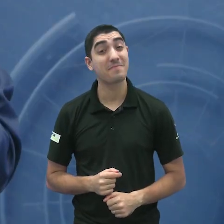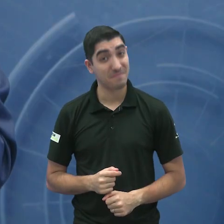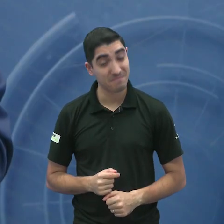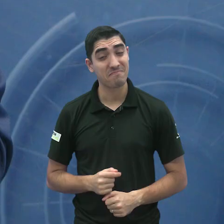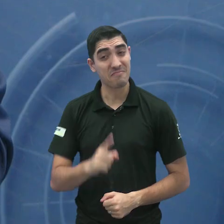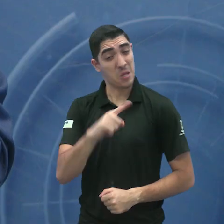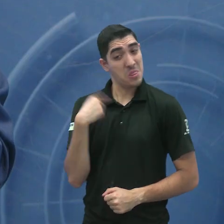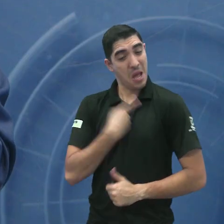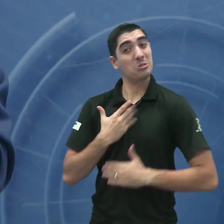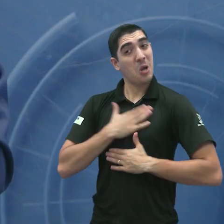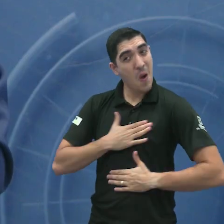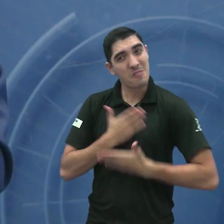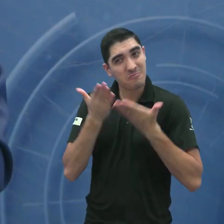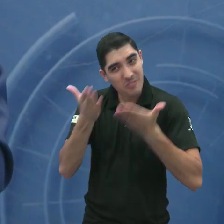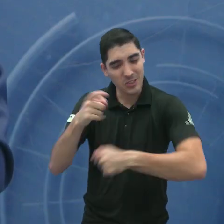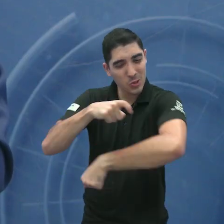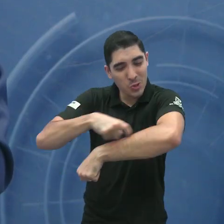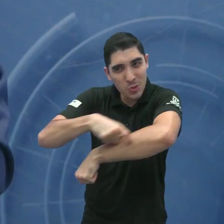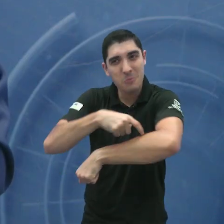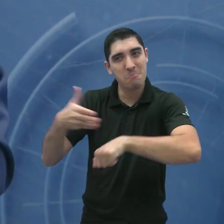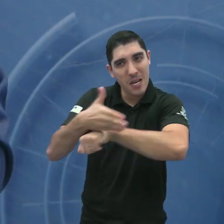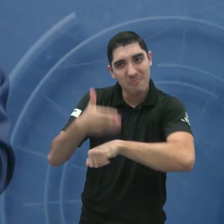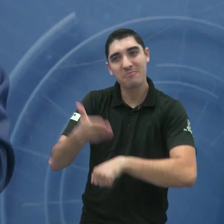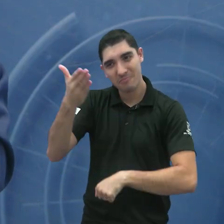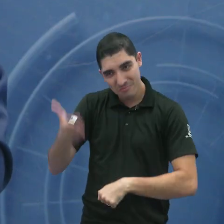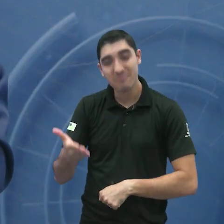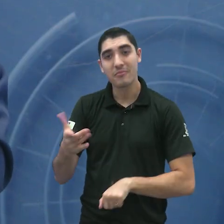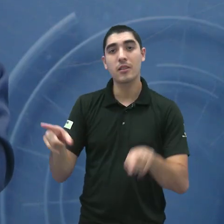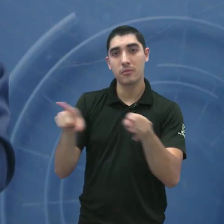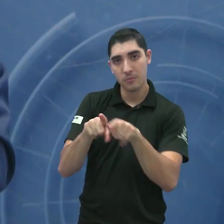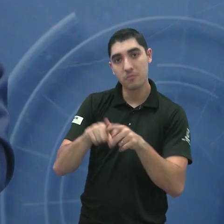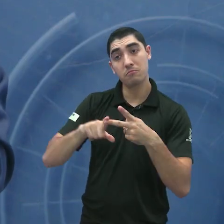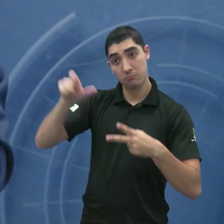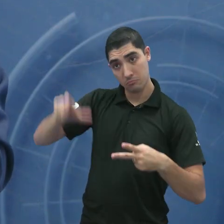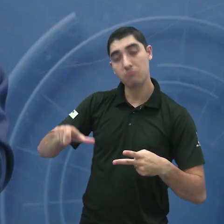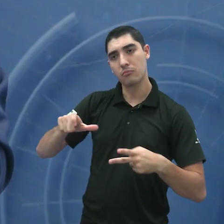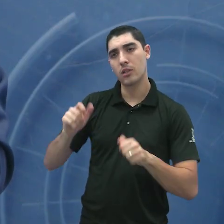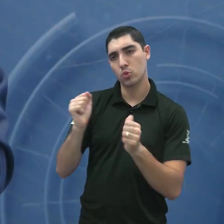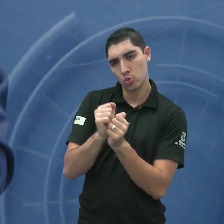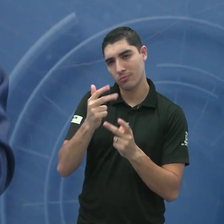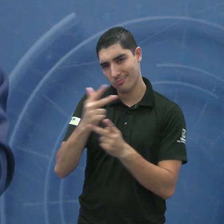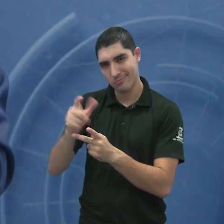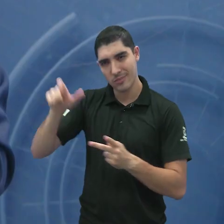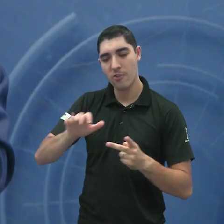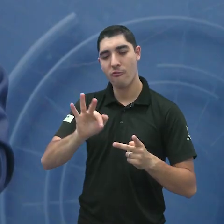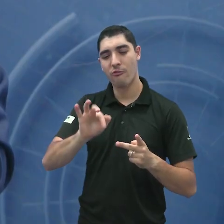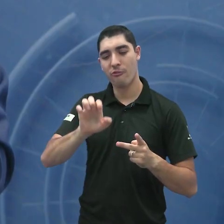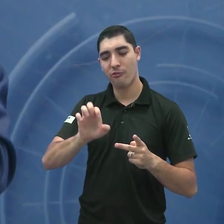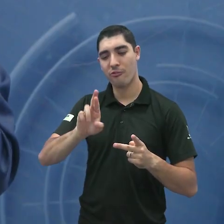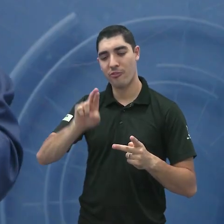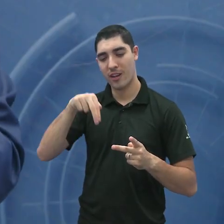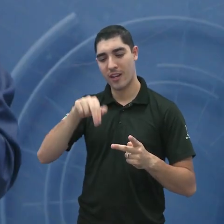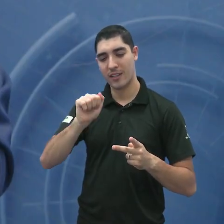Nós que adoramos a sua participação aqui com a gente. Muito obrigado, Júlia, e também ao nosso cinegrafista Fernando Madonna, né,